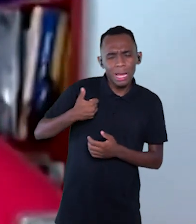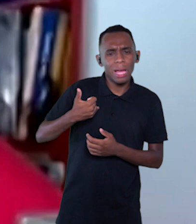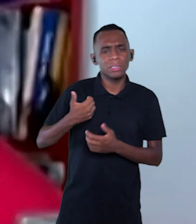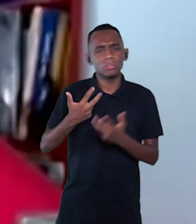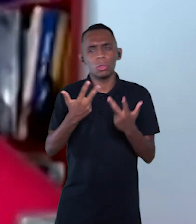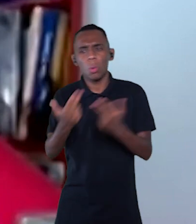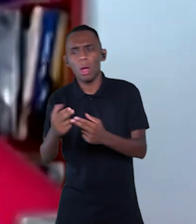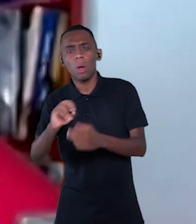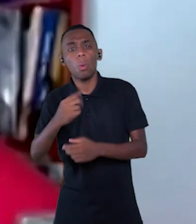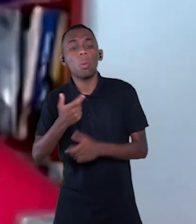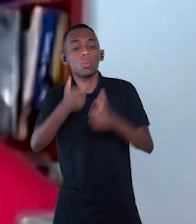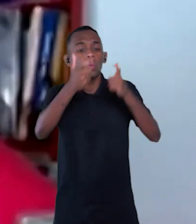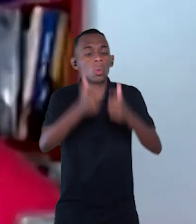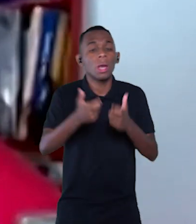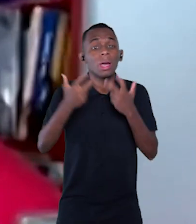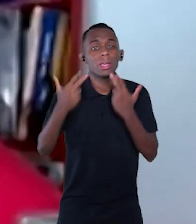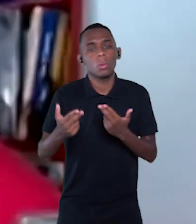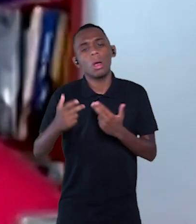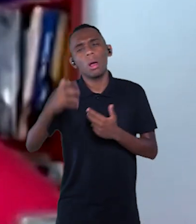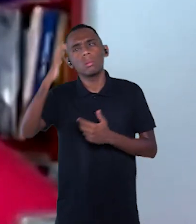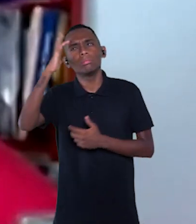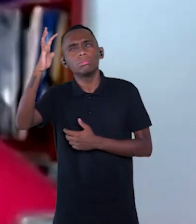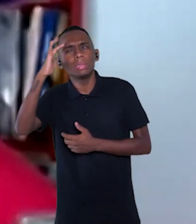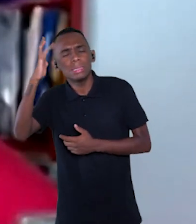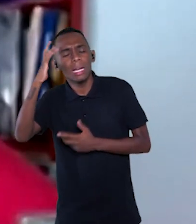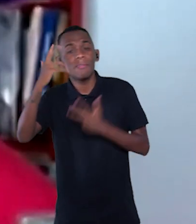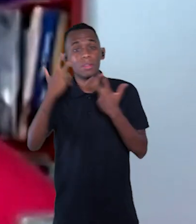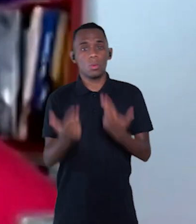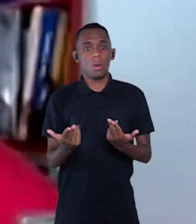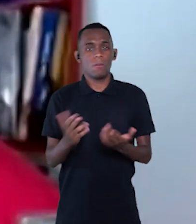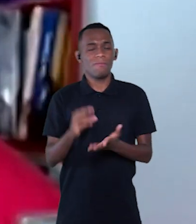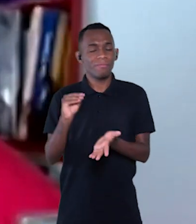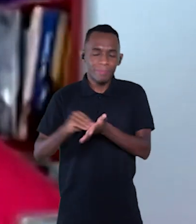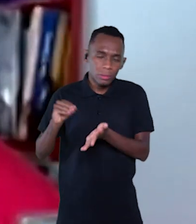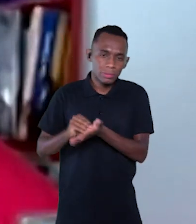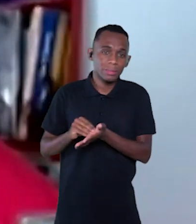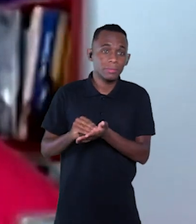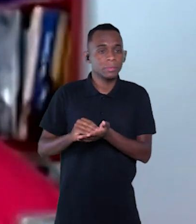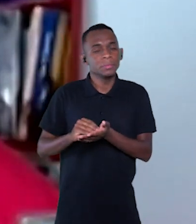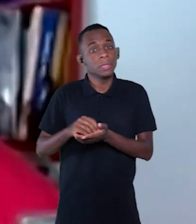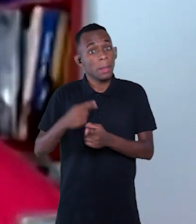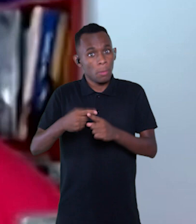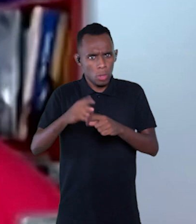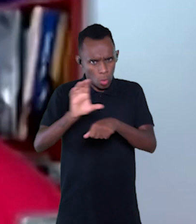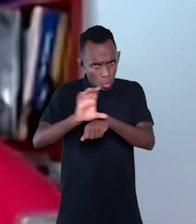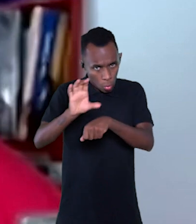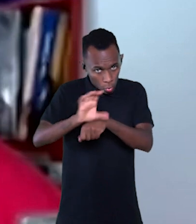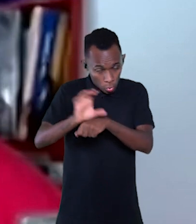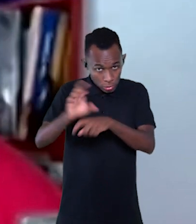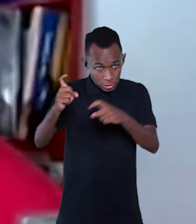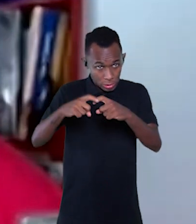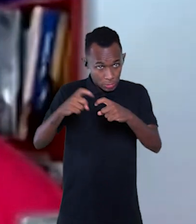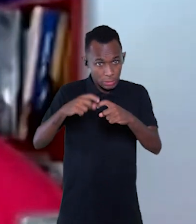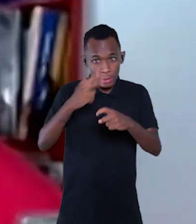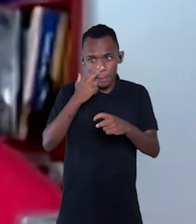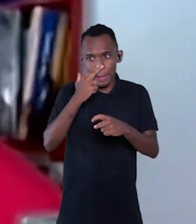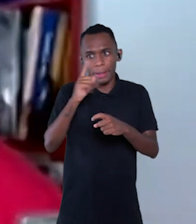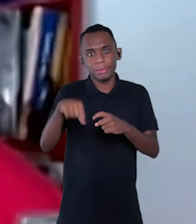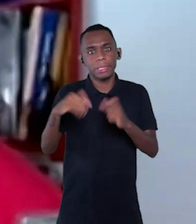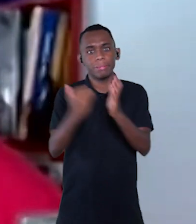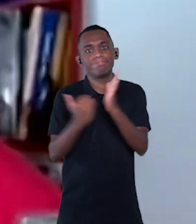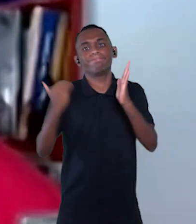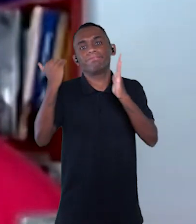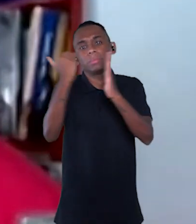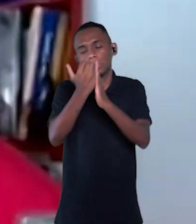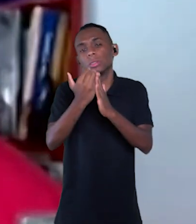que eu, ou pensavam de forma parecida. A gente tem historicamente o curso de medicina sendo um curso de uma casta da